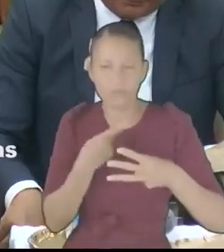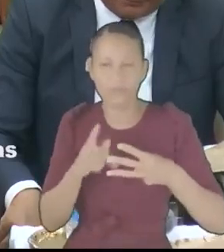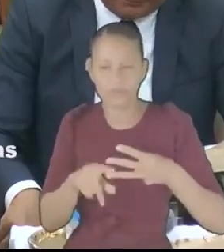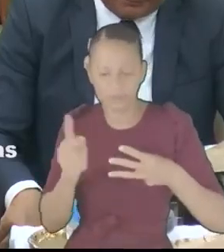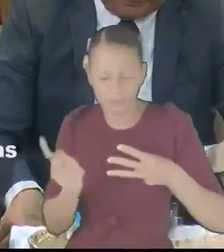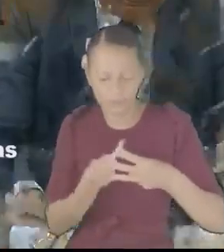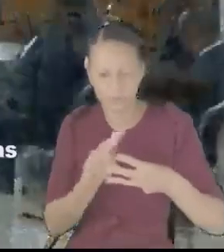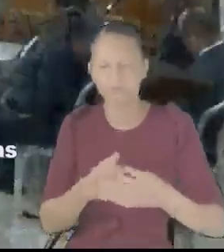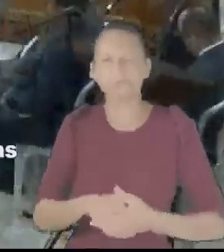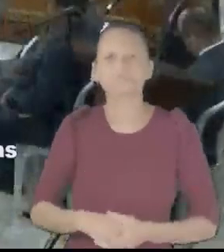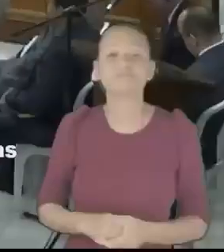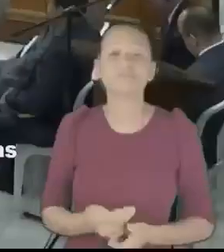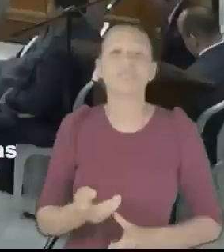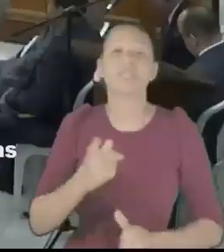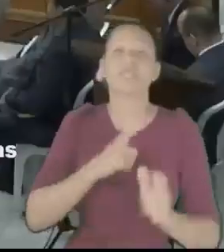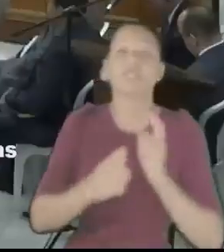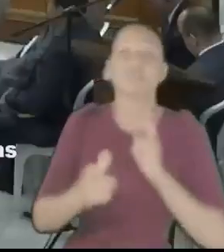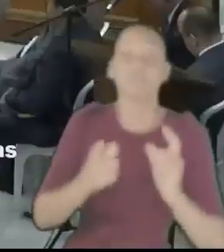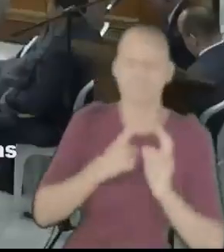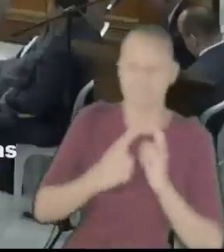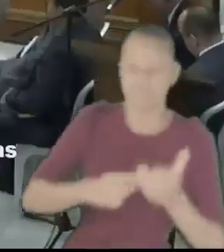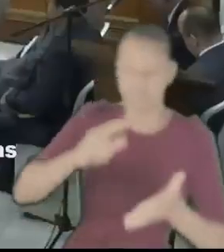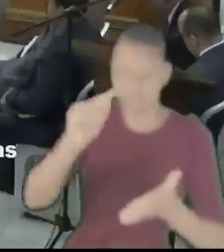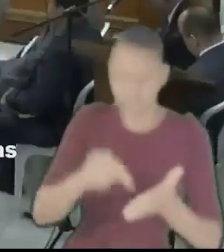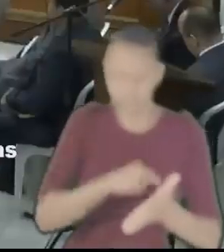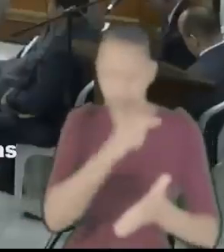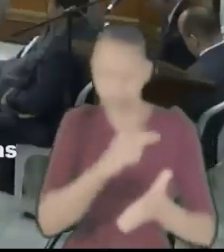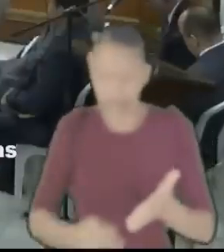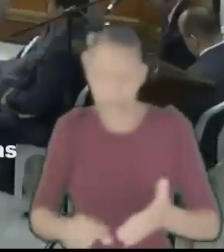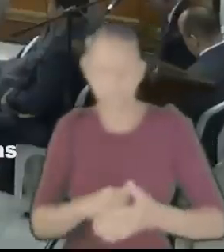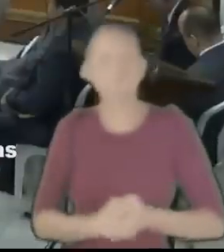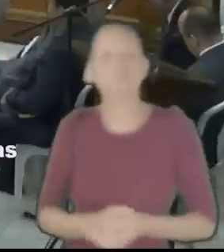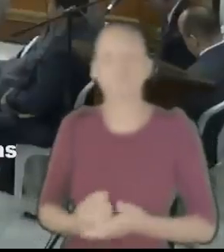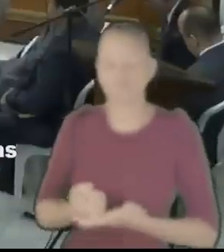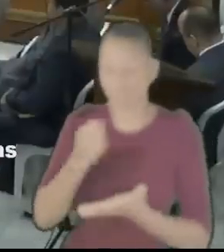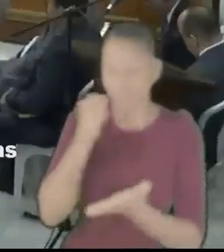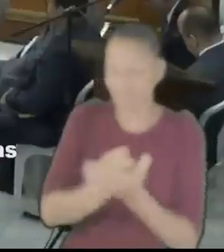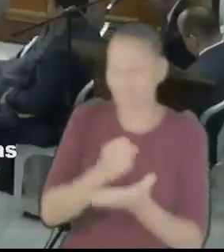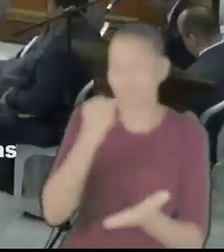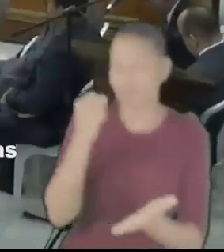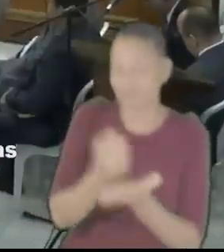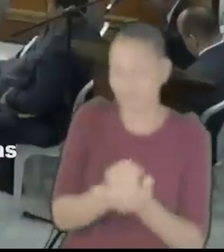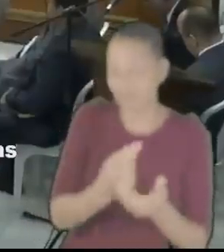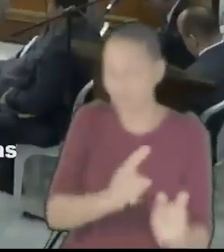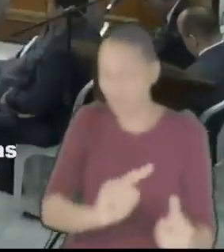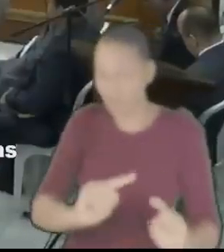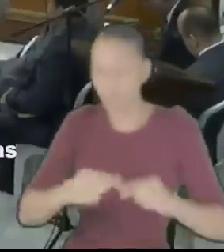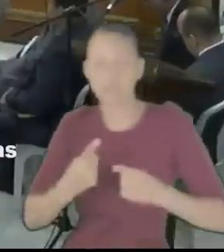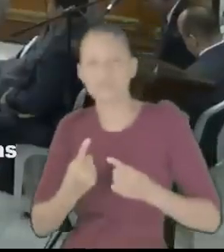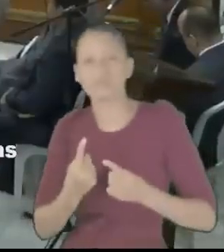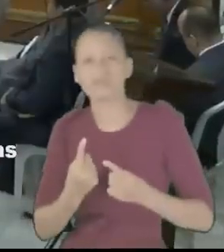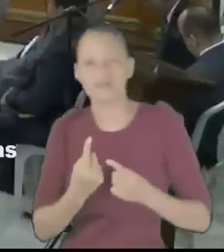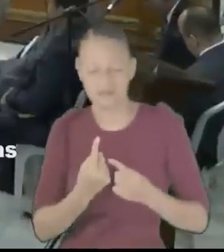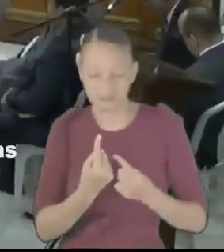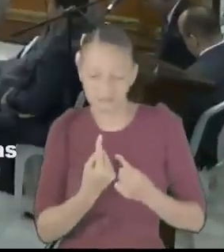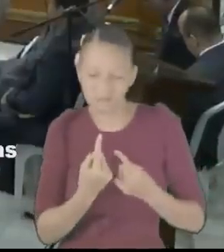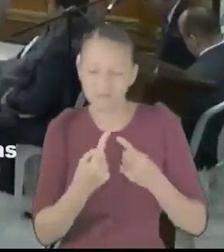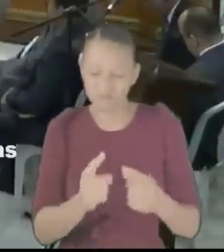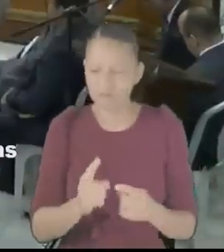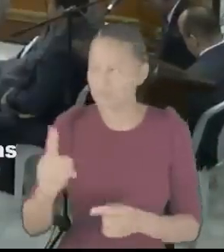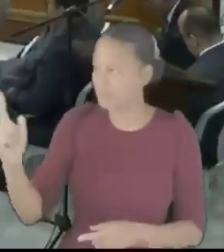outras depois. Havendo riscado a cédula que era contra nós nas